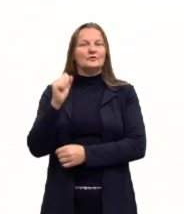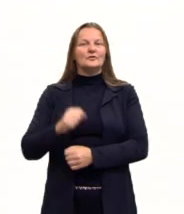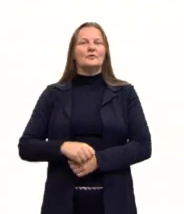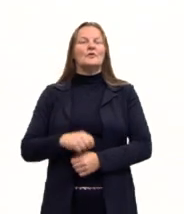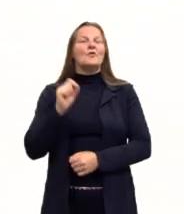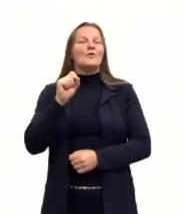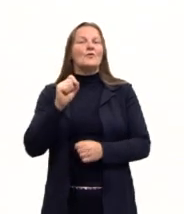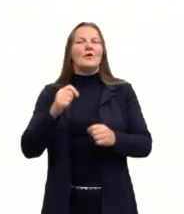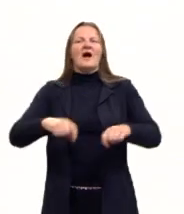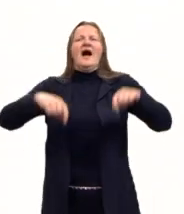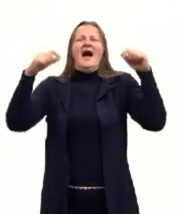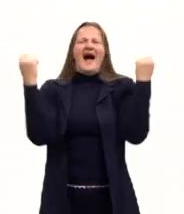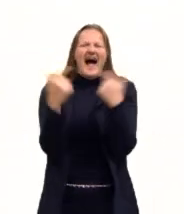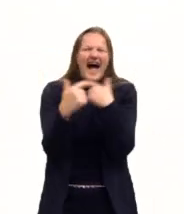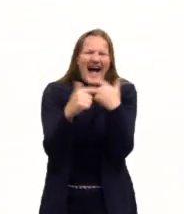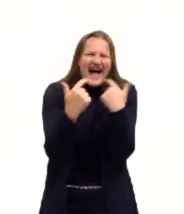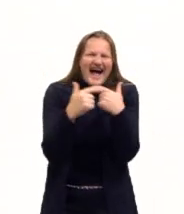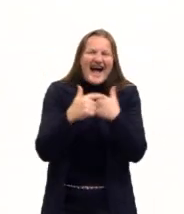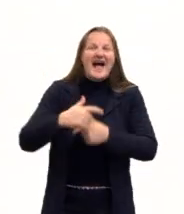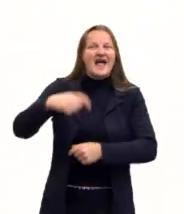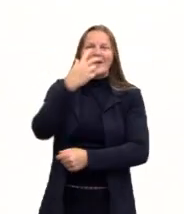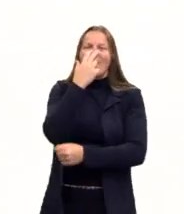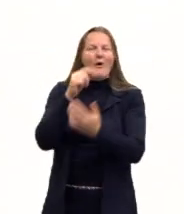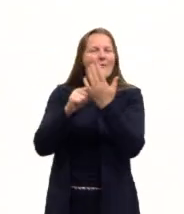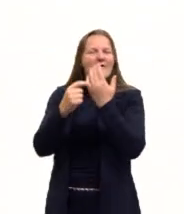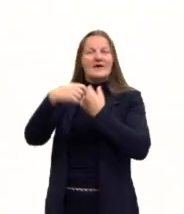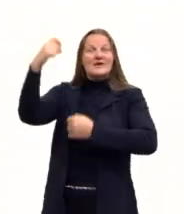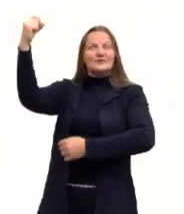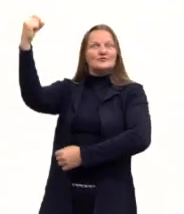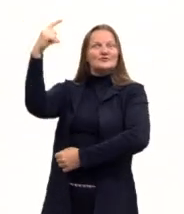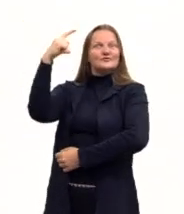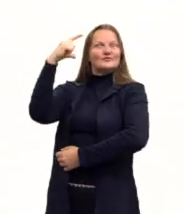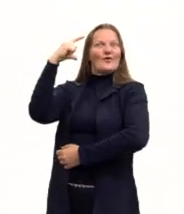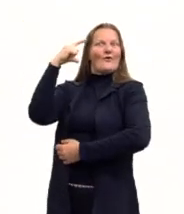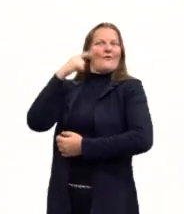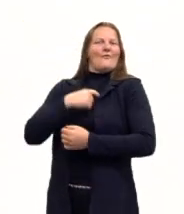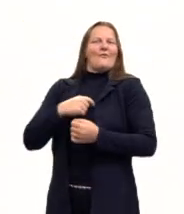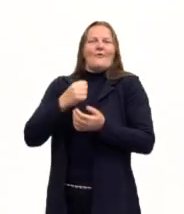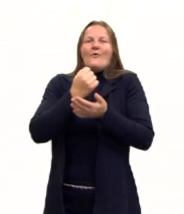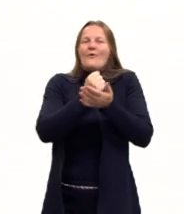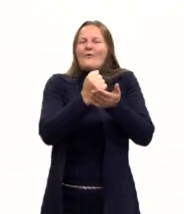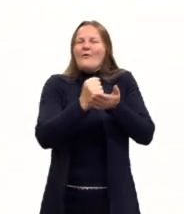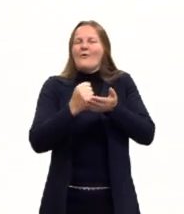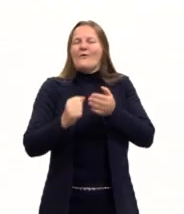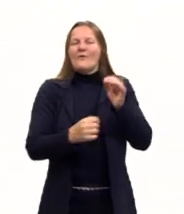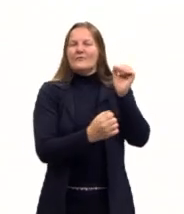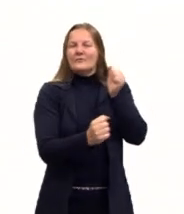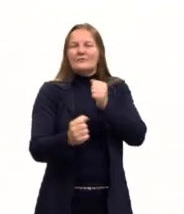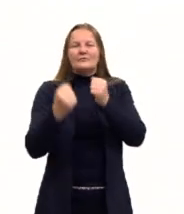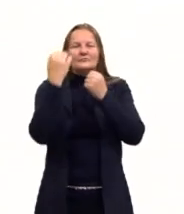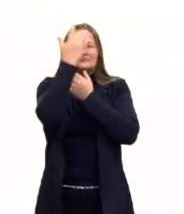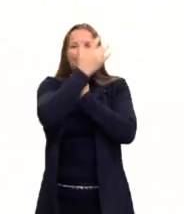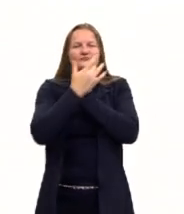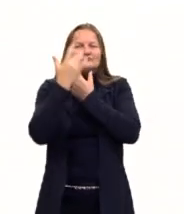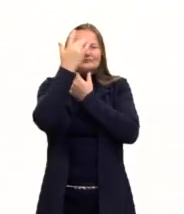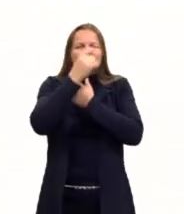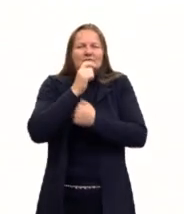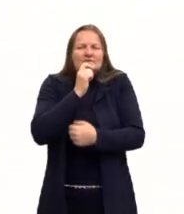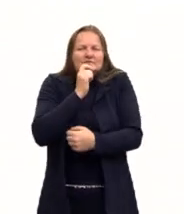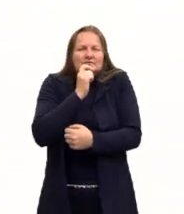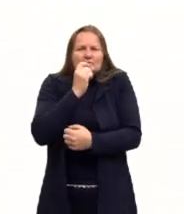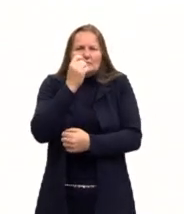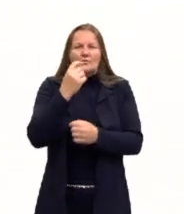é a gargalhada é o sol que varre o inverno do rosto humano tá